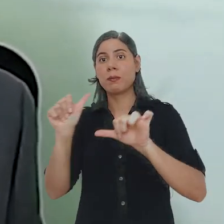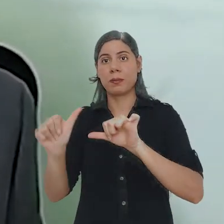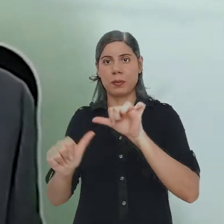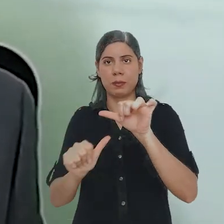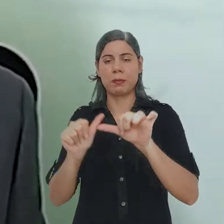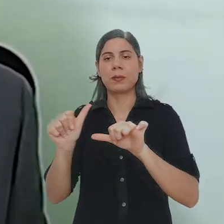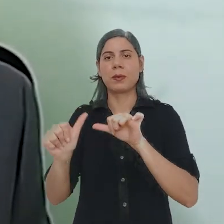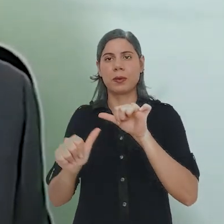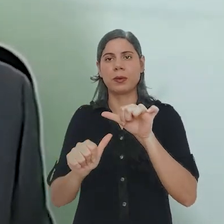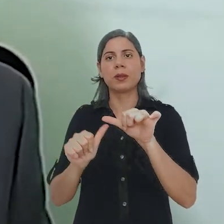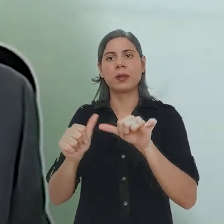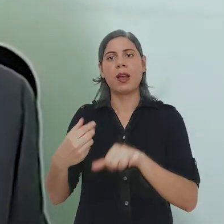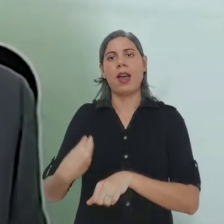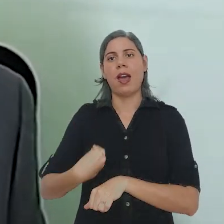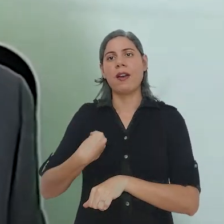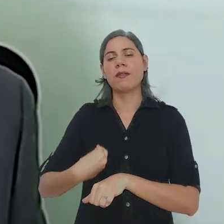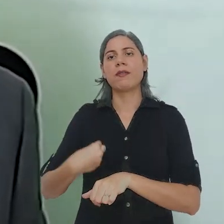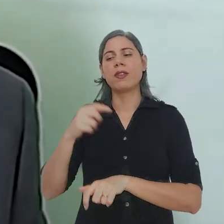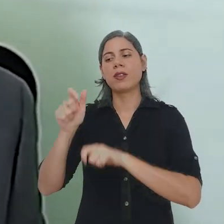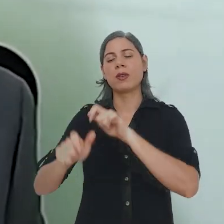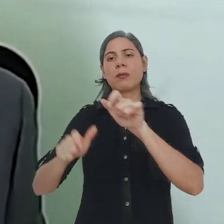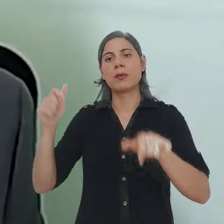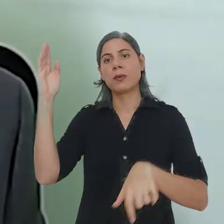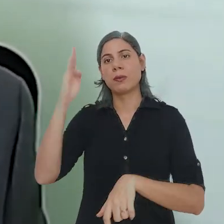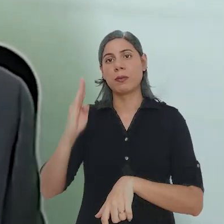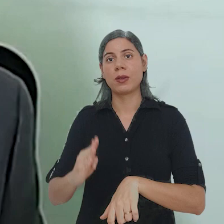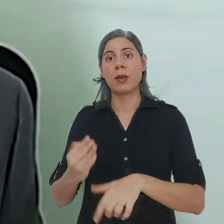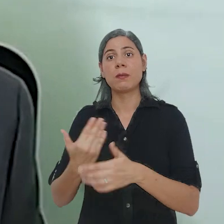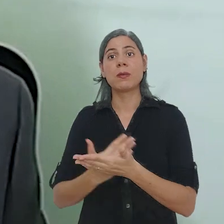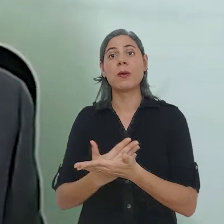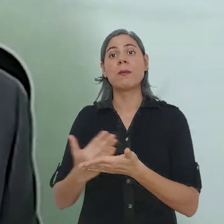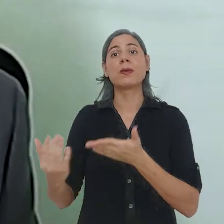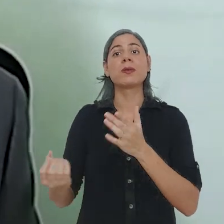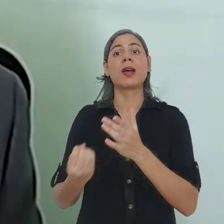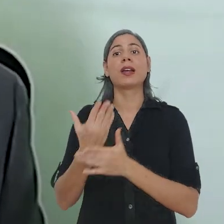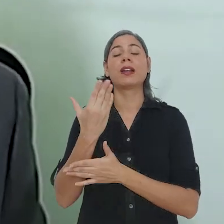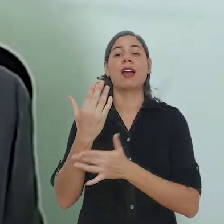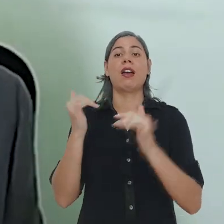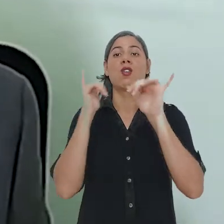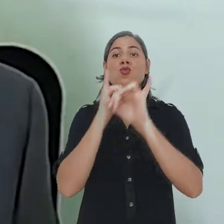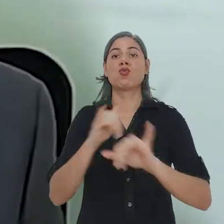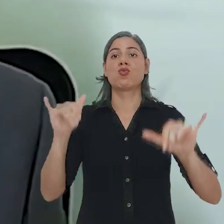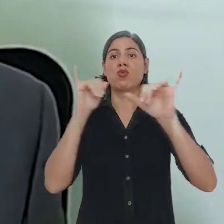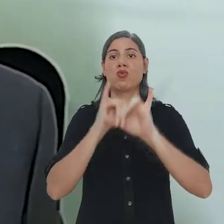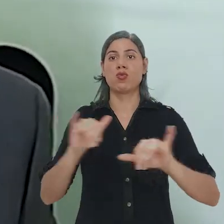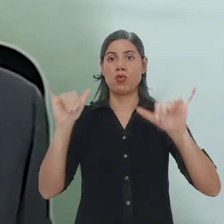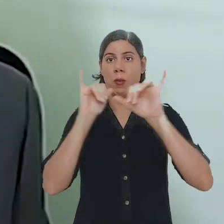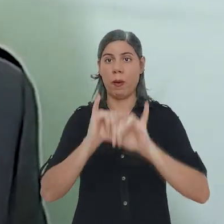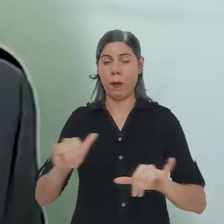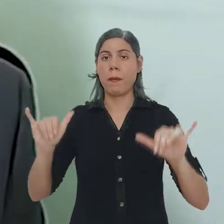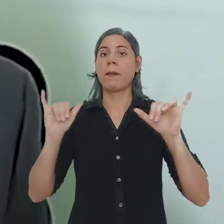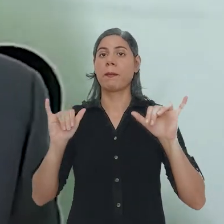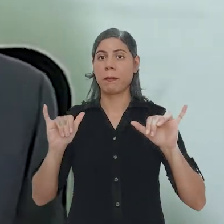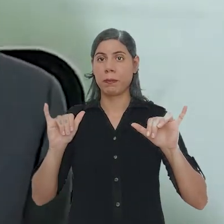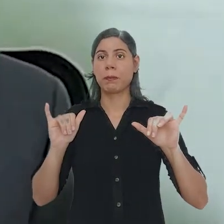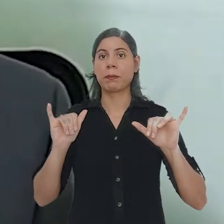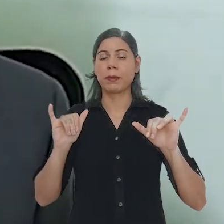a realidade de muitos brasileiros. Por quê? Porque eles começaram a criar propagandas na época,